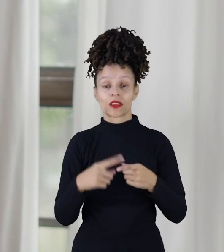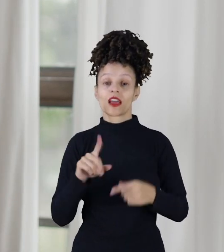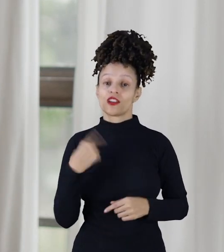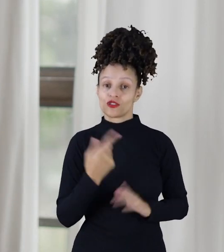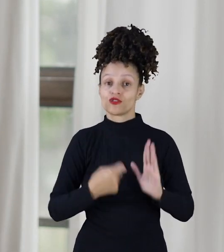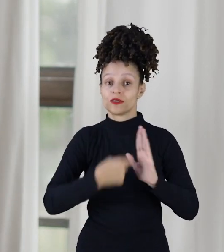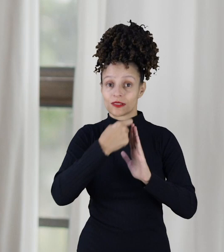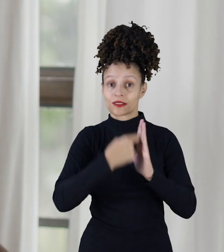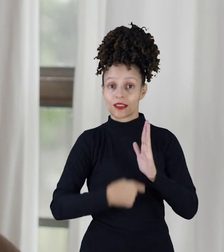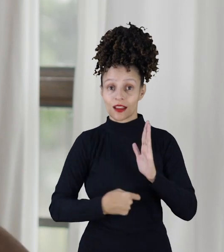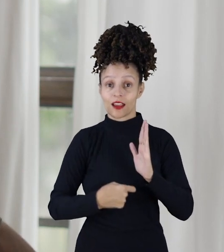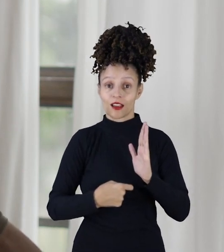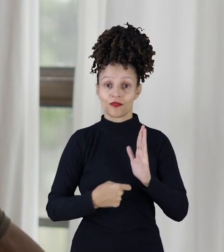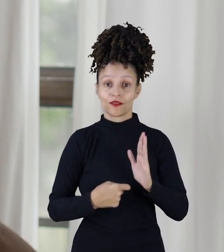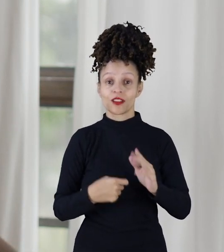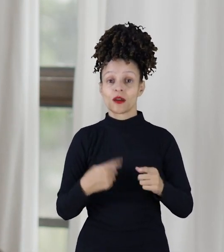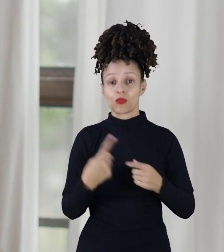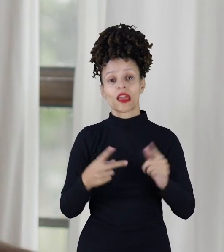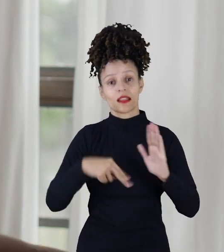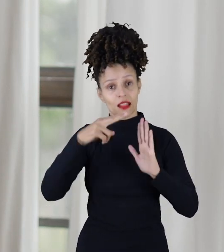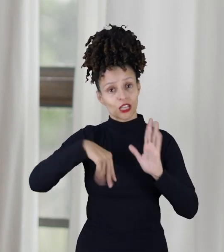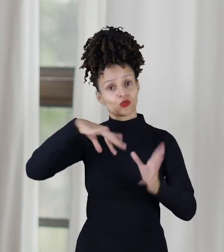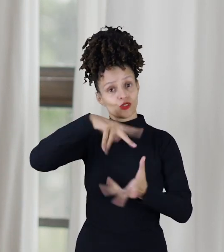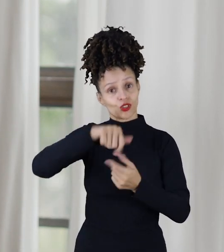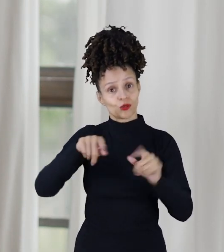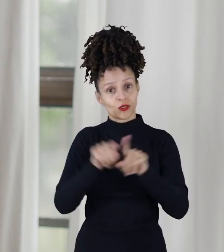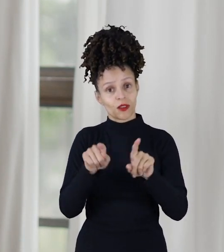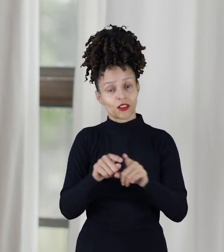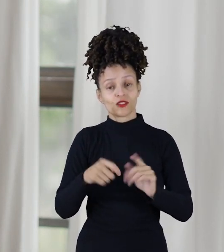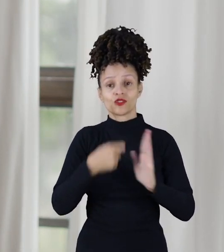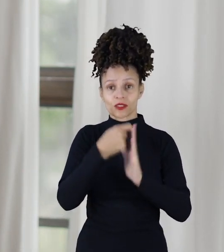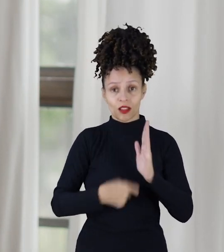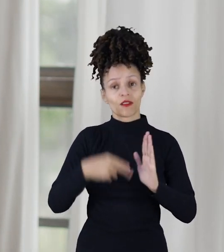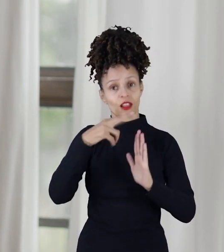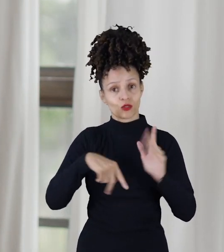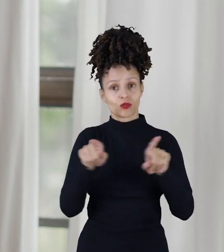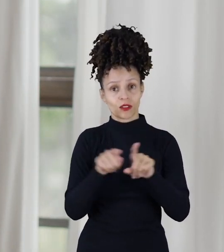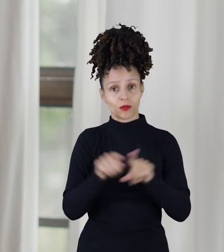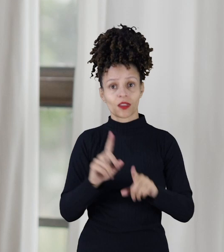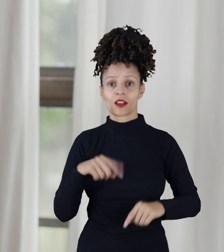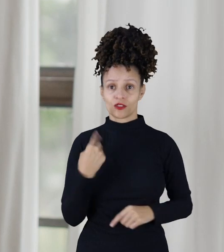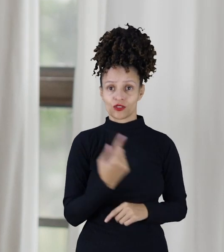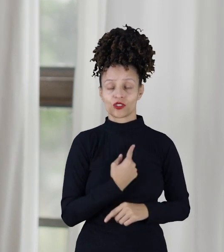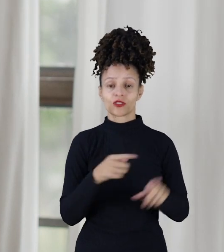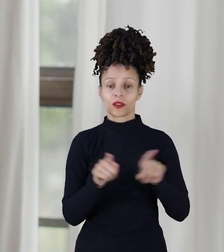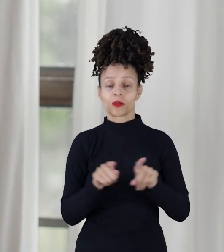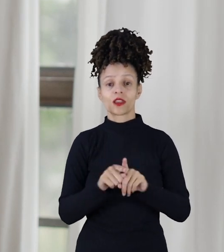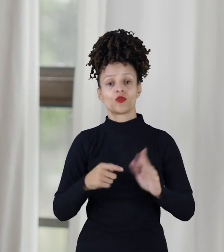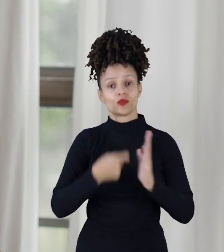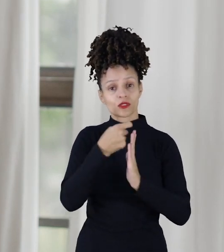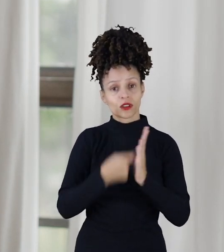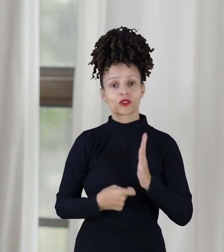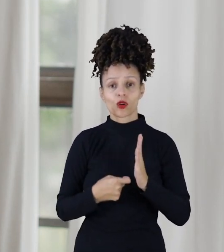histórias. Por quê? Porque a gente escreve por ser também leitora de mundo, porque não é porque a gente escreve que a gente não é leitora, pelo